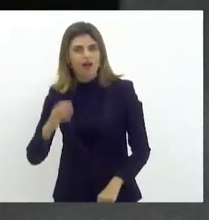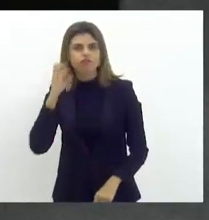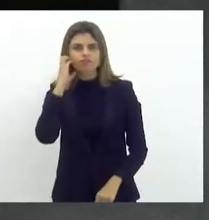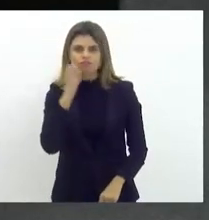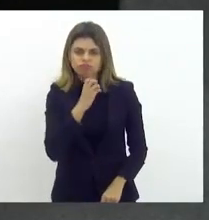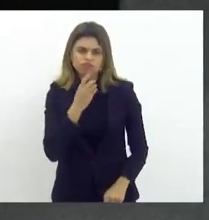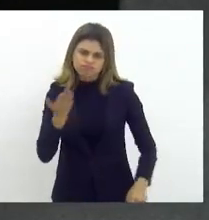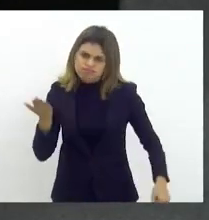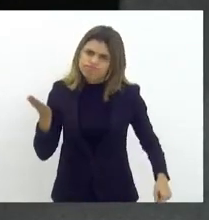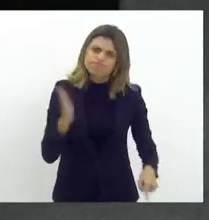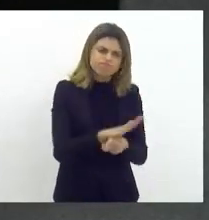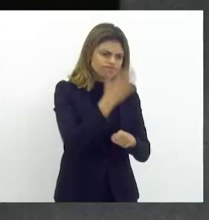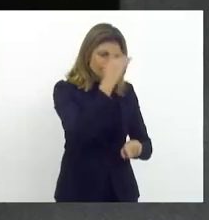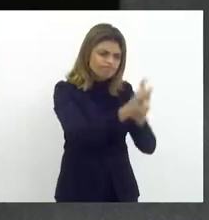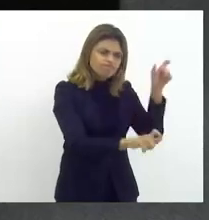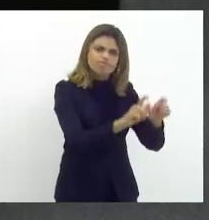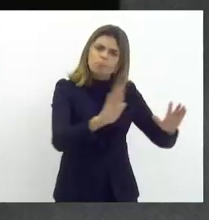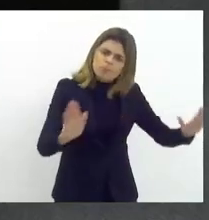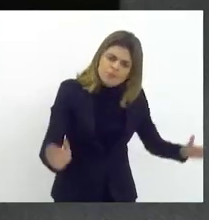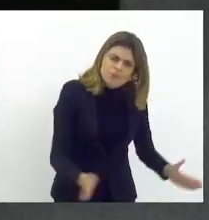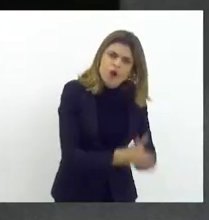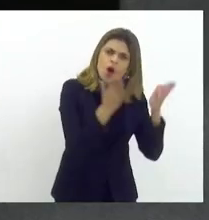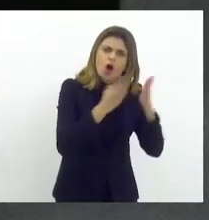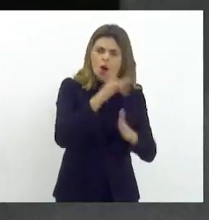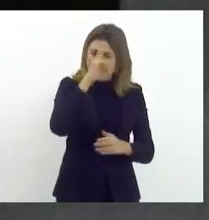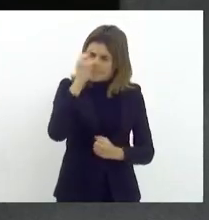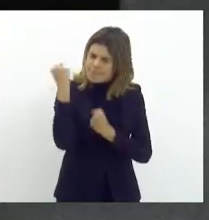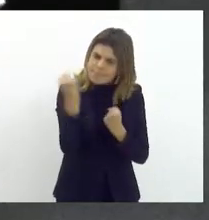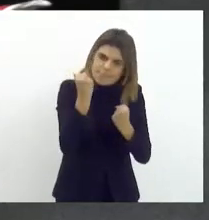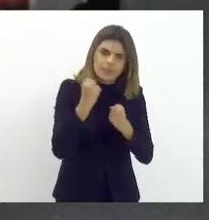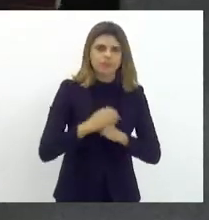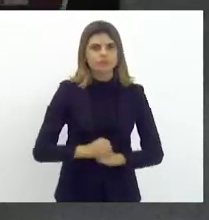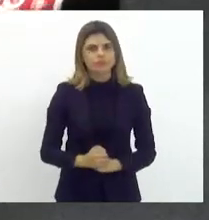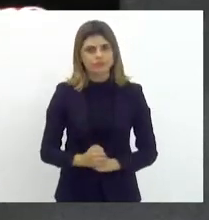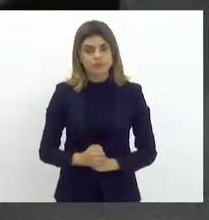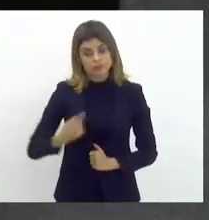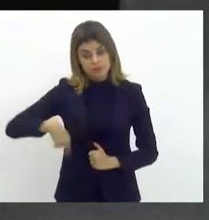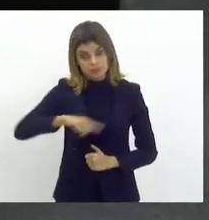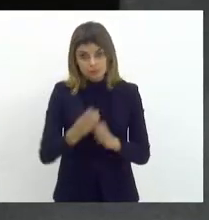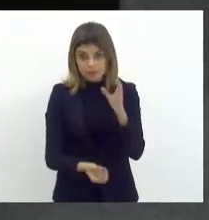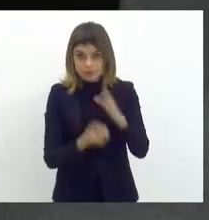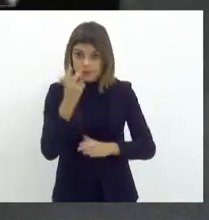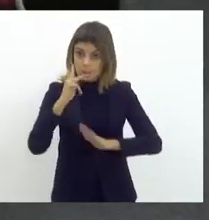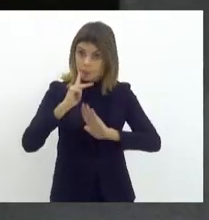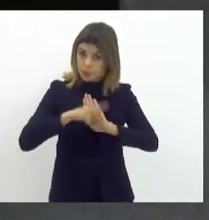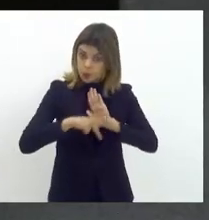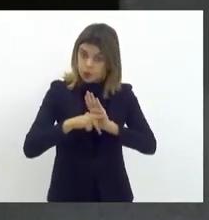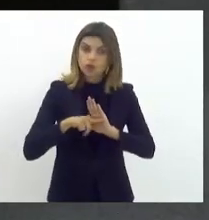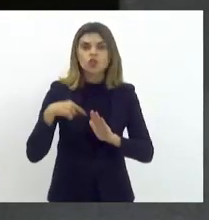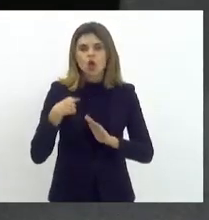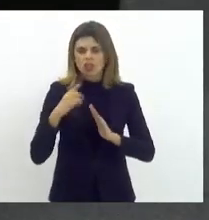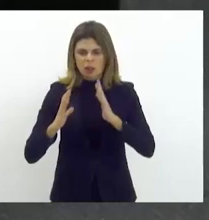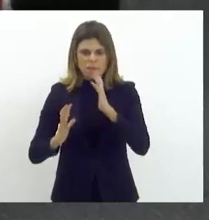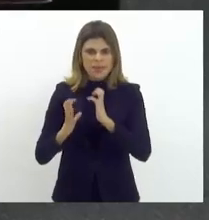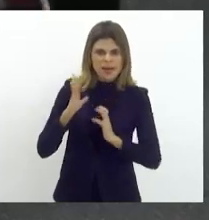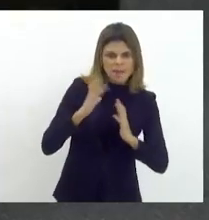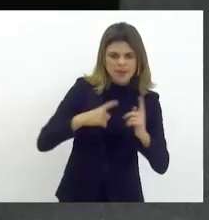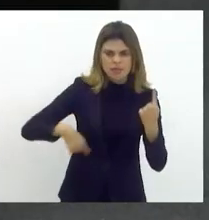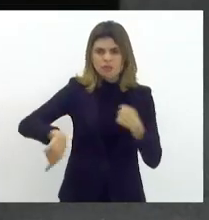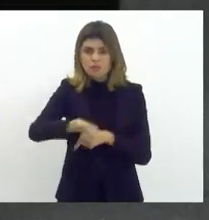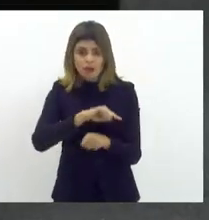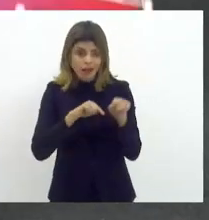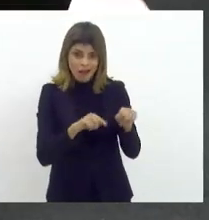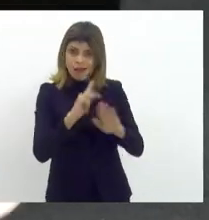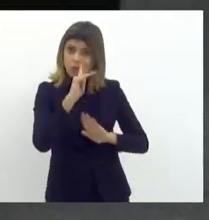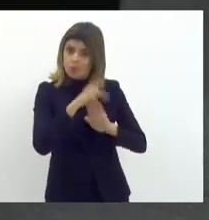extrema miséria e é te dizer que quando a gente fez o programa inclusive uma das nossas brigas era que